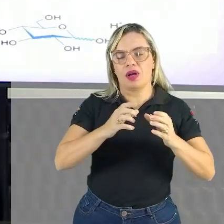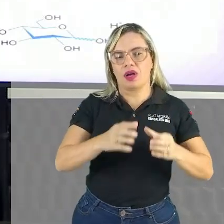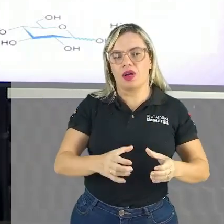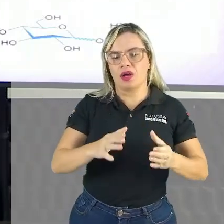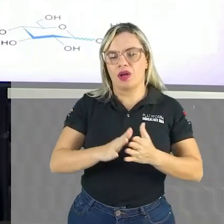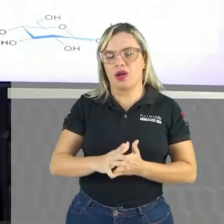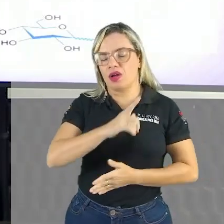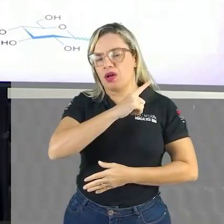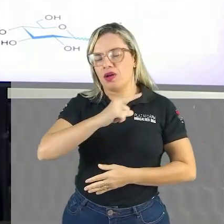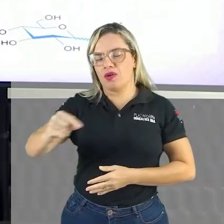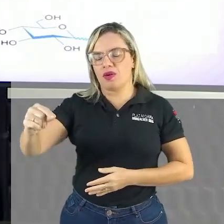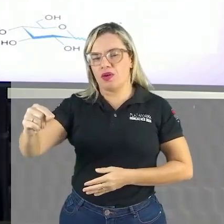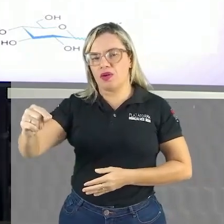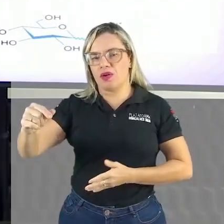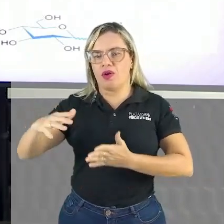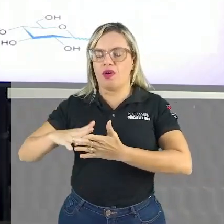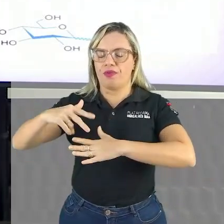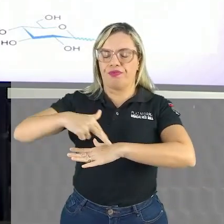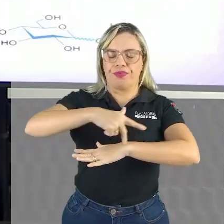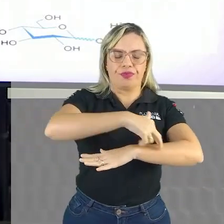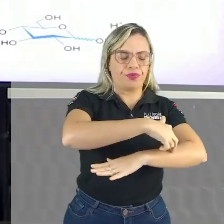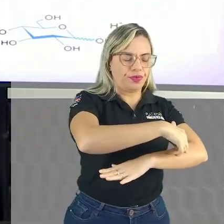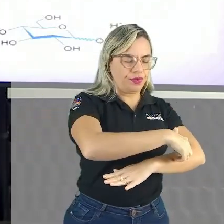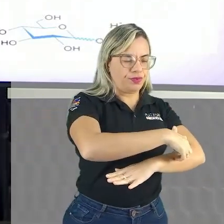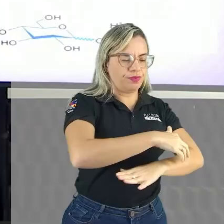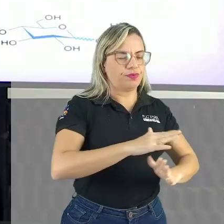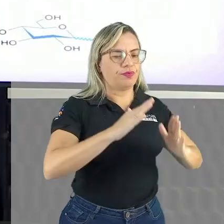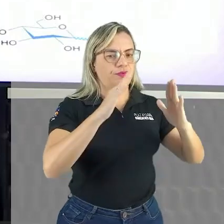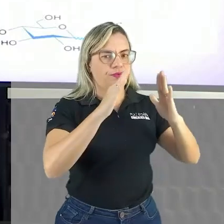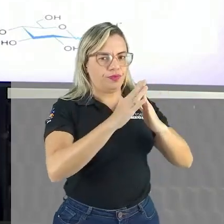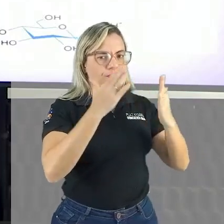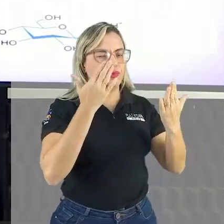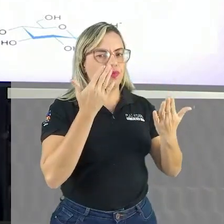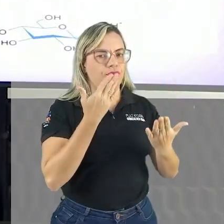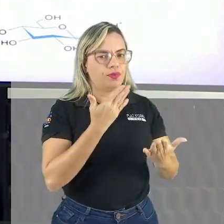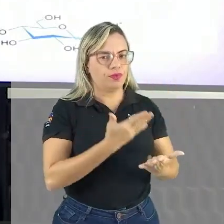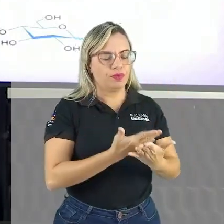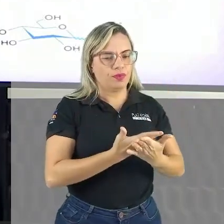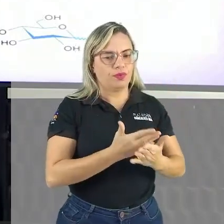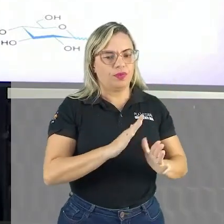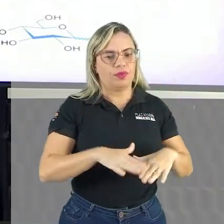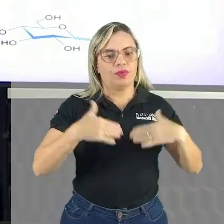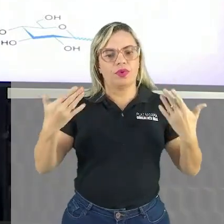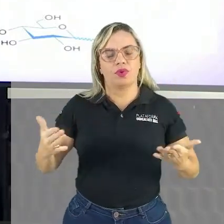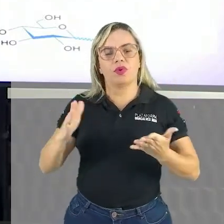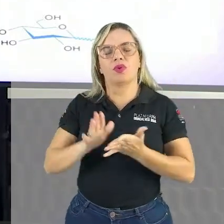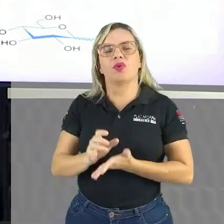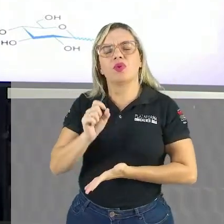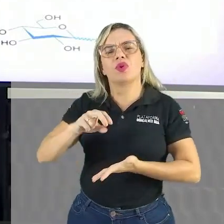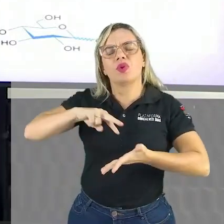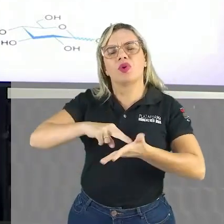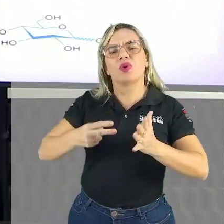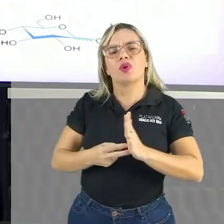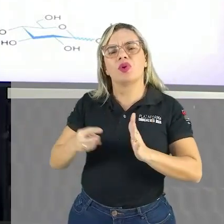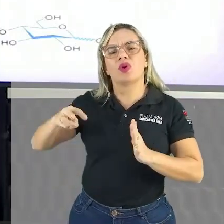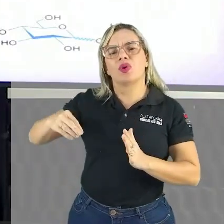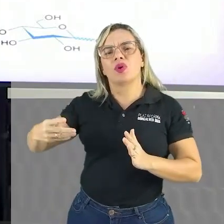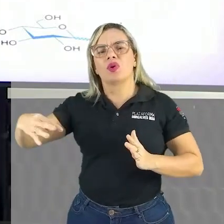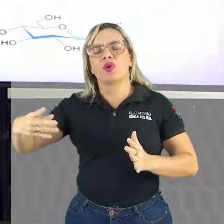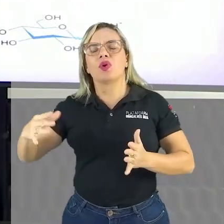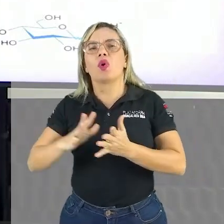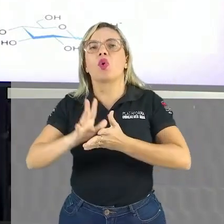para tua escola. Eu saí de casa e fui para minha escola. Tranquilo. O que seria o mecanismo? É se tu falasse para mim como tu chegou até a tua